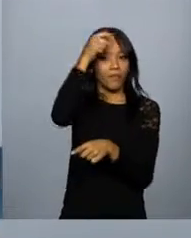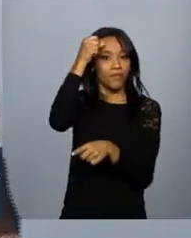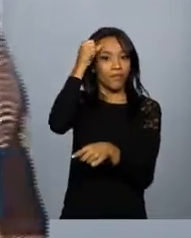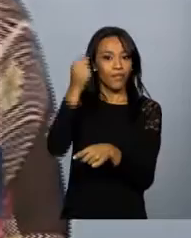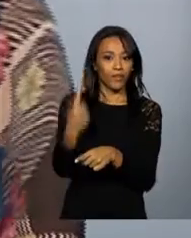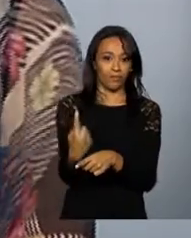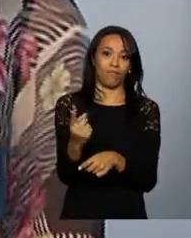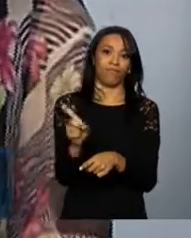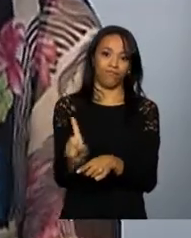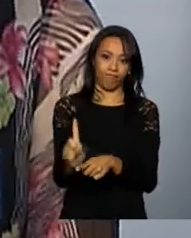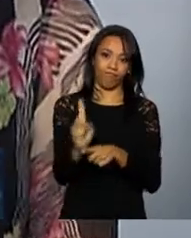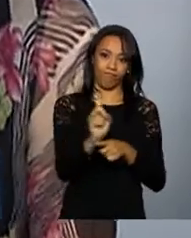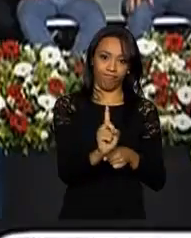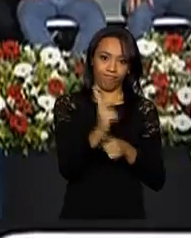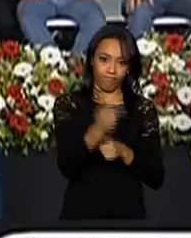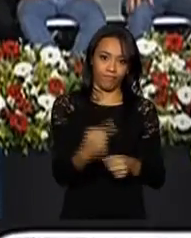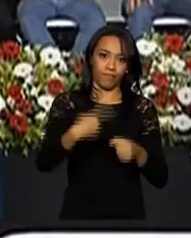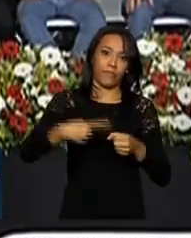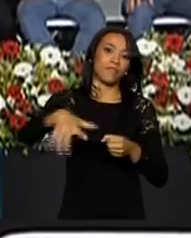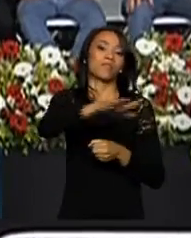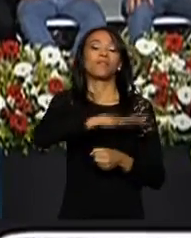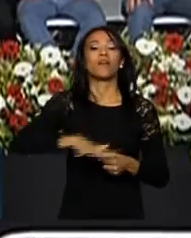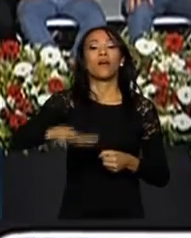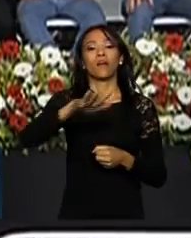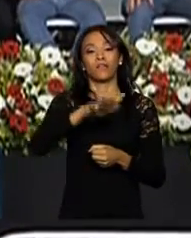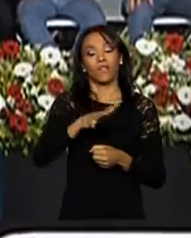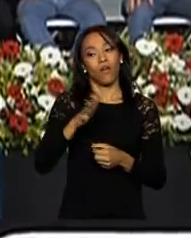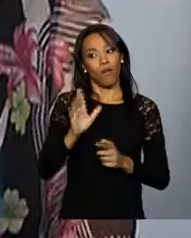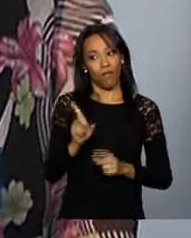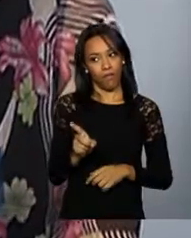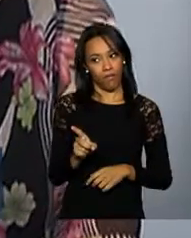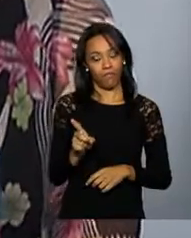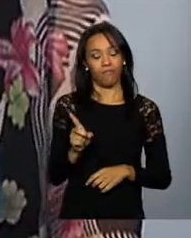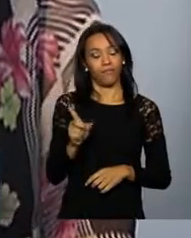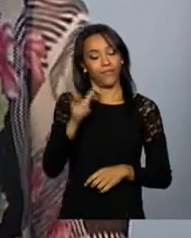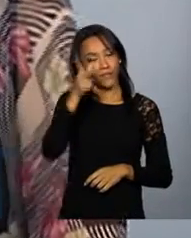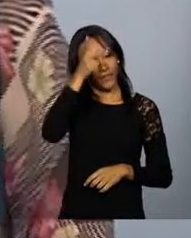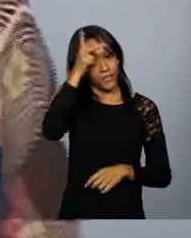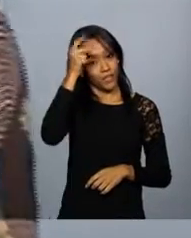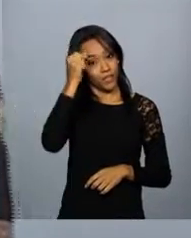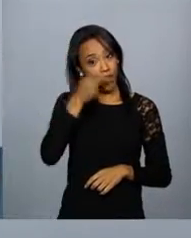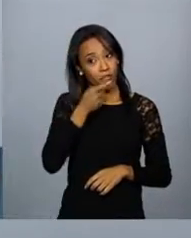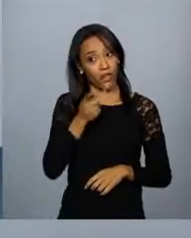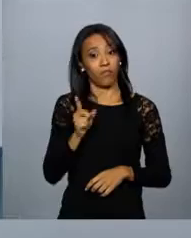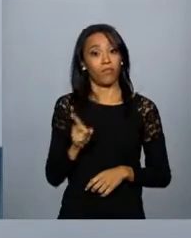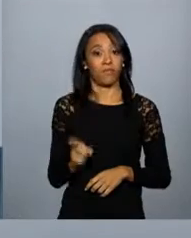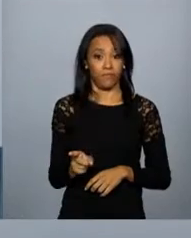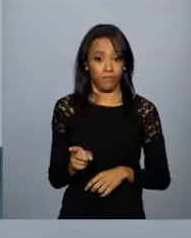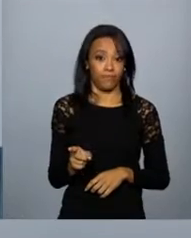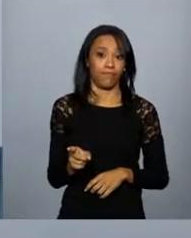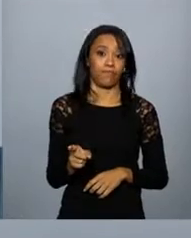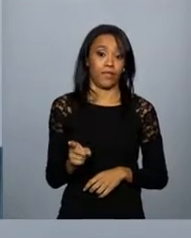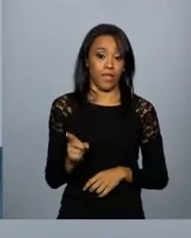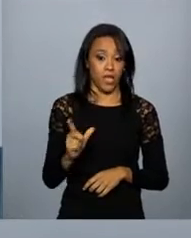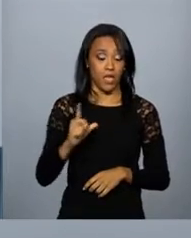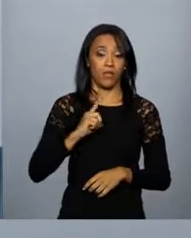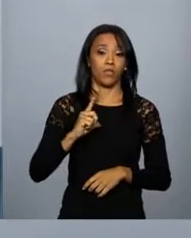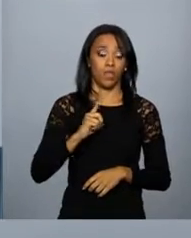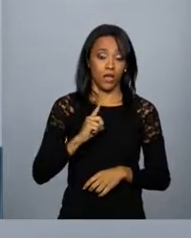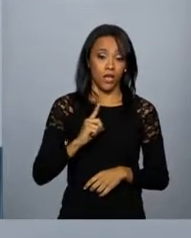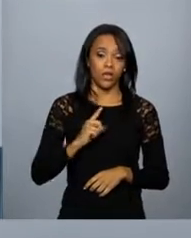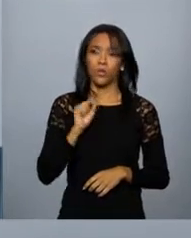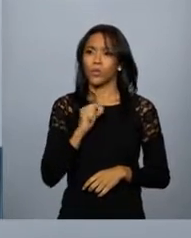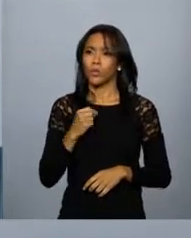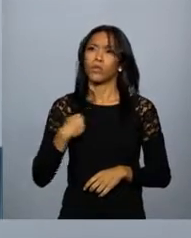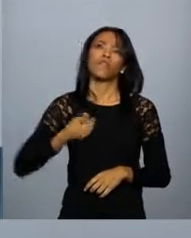aqui de Indaiatuba. Ó, prefeito, queria dizer para o senhor que eu tenho andado por